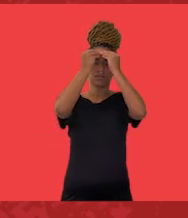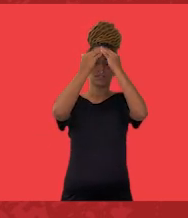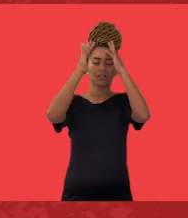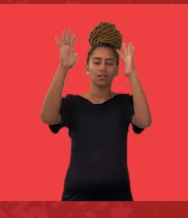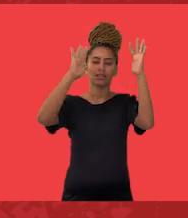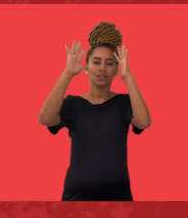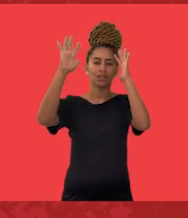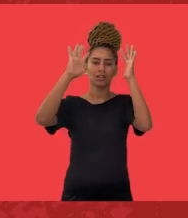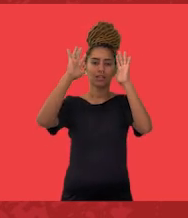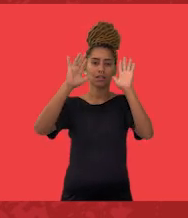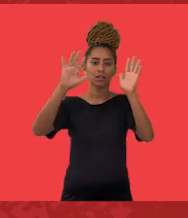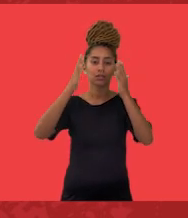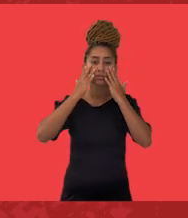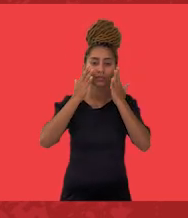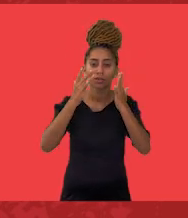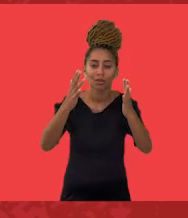Um tango mudo,